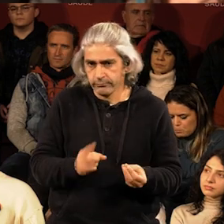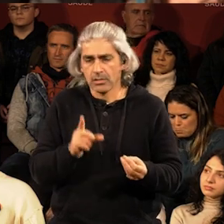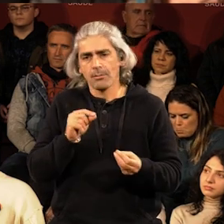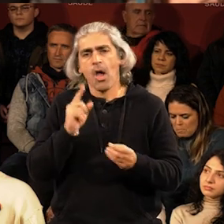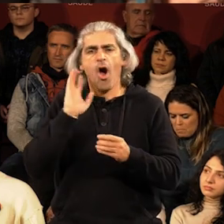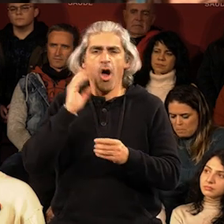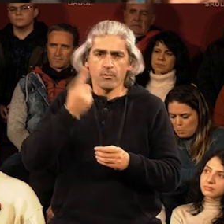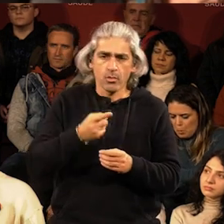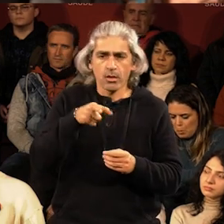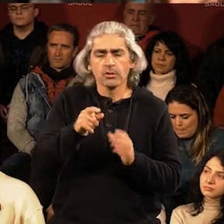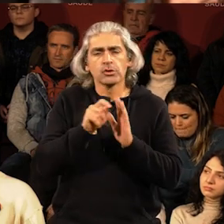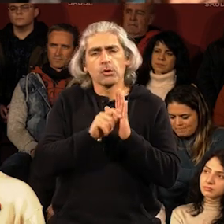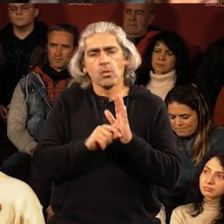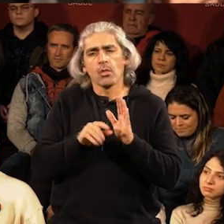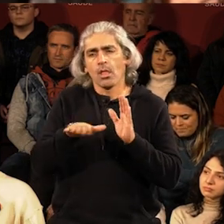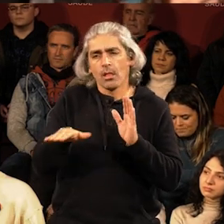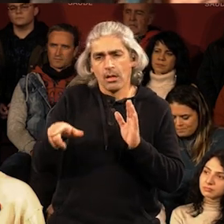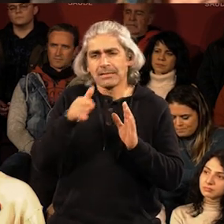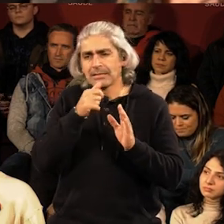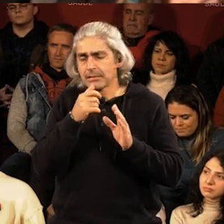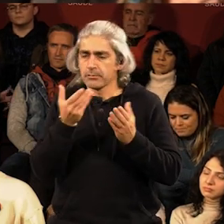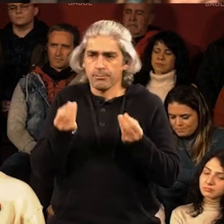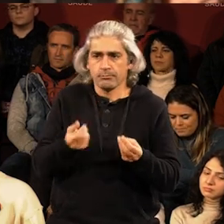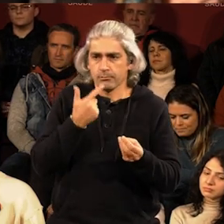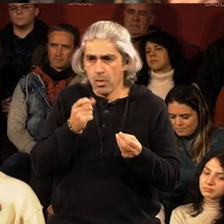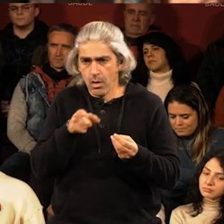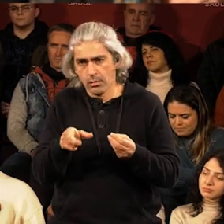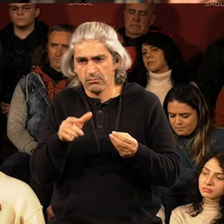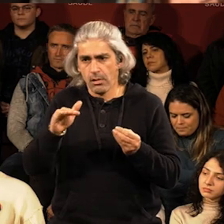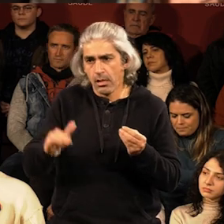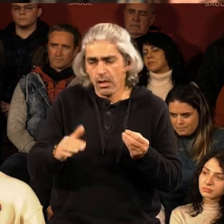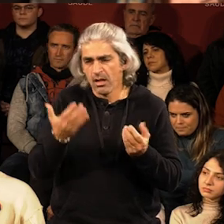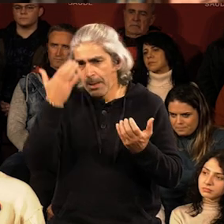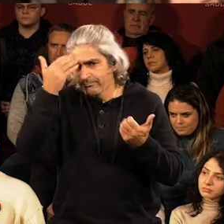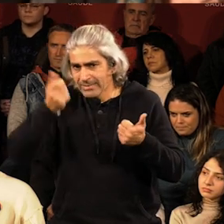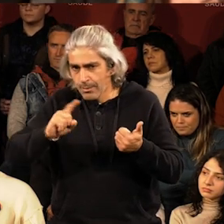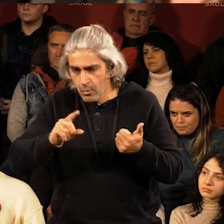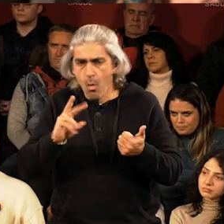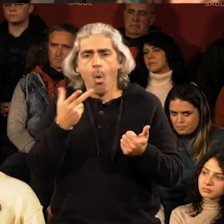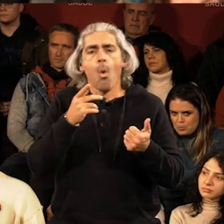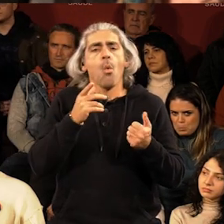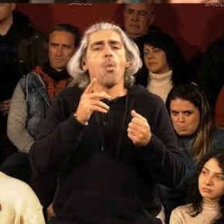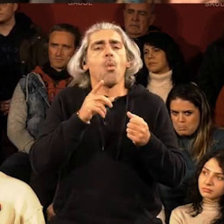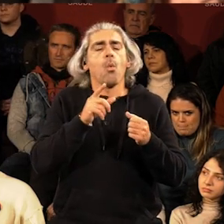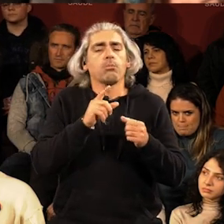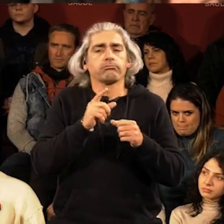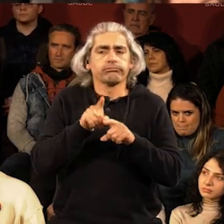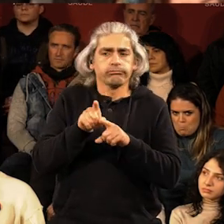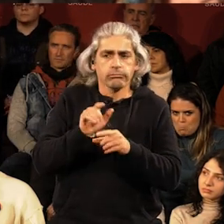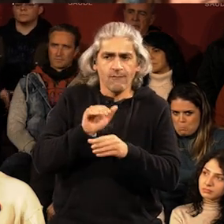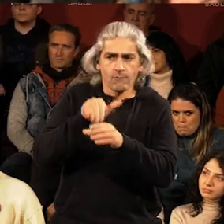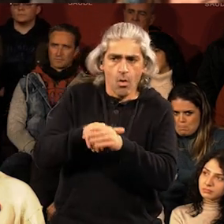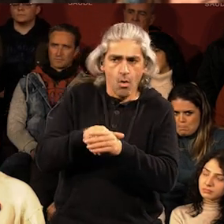estatutos de minoridade na sua decisão quem por fim impôs disciplina de voto à sua